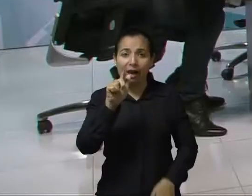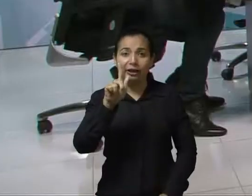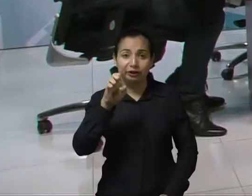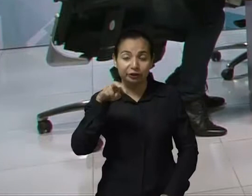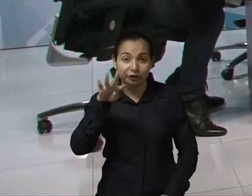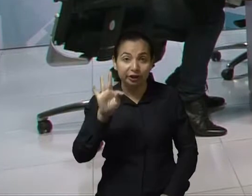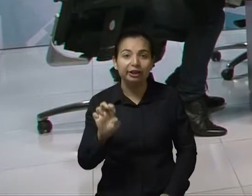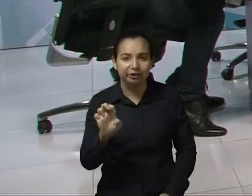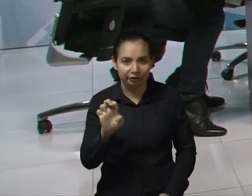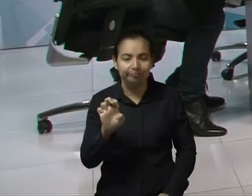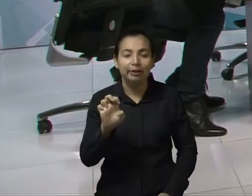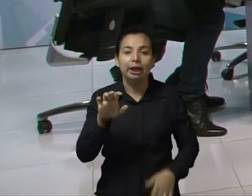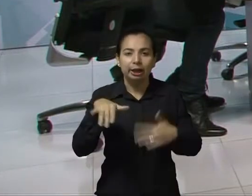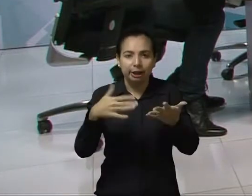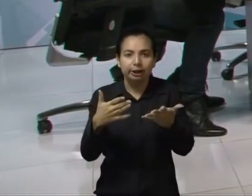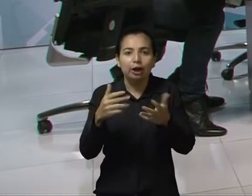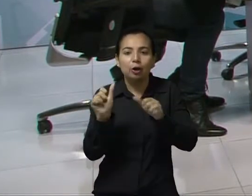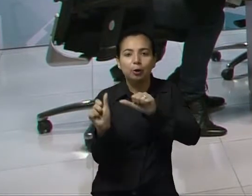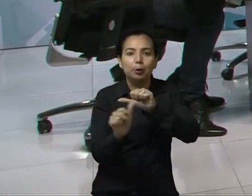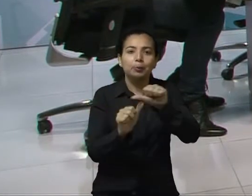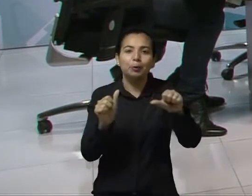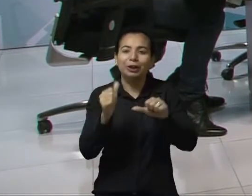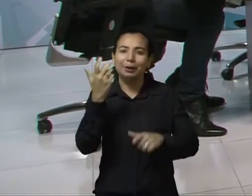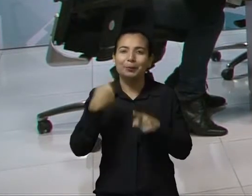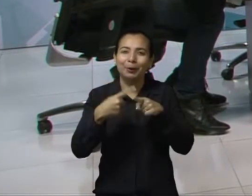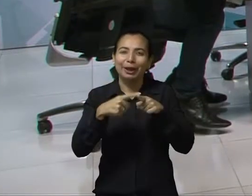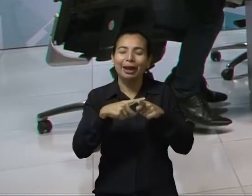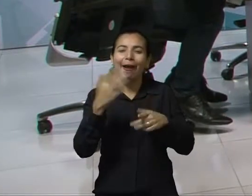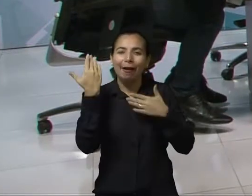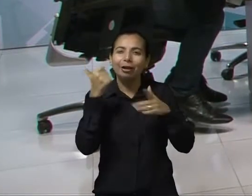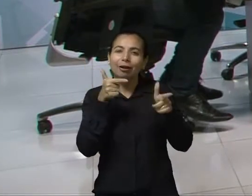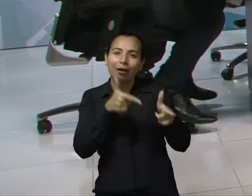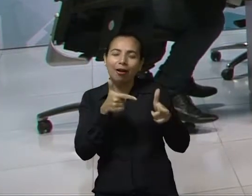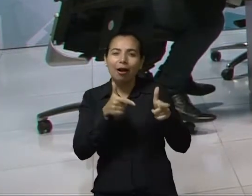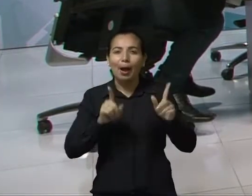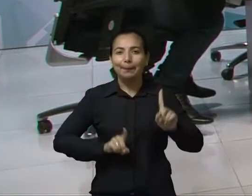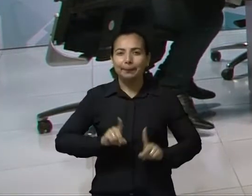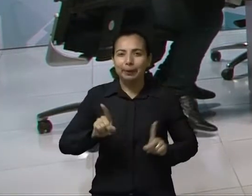para irmão. Pelo menos assim. Irmão pobre. Pelo menos